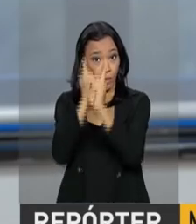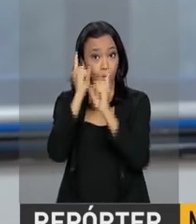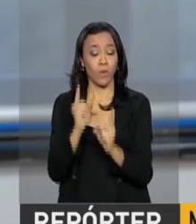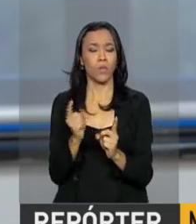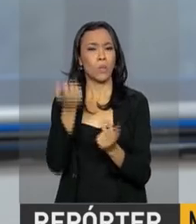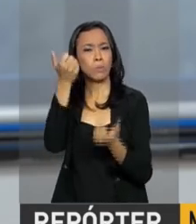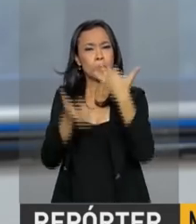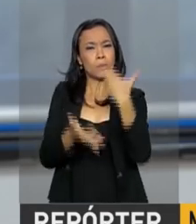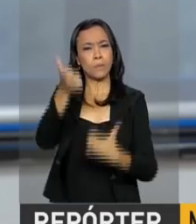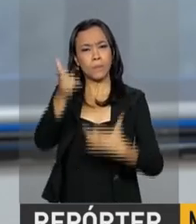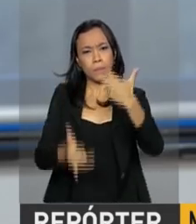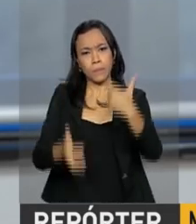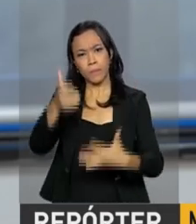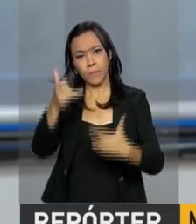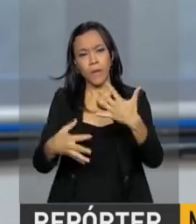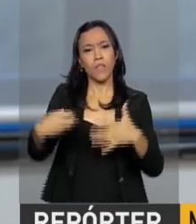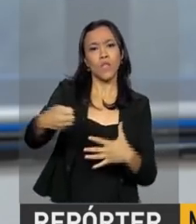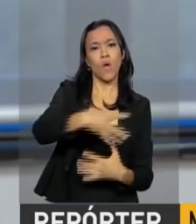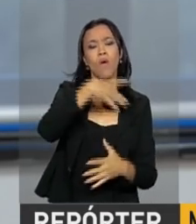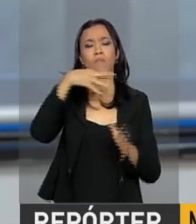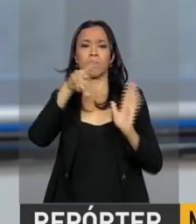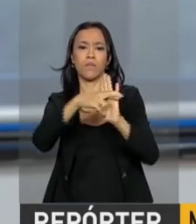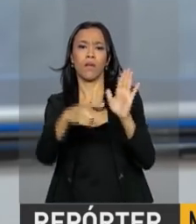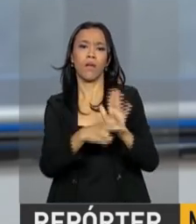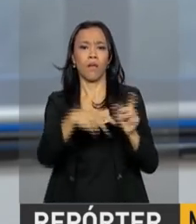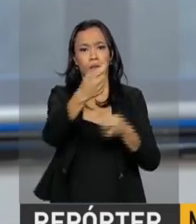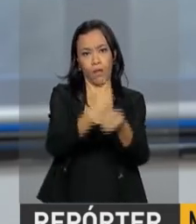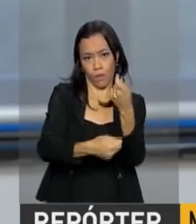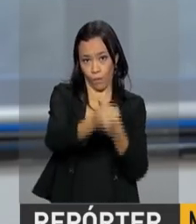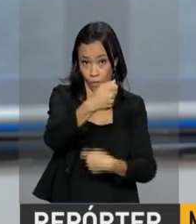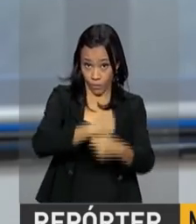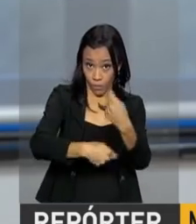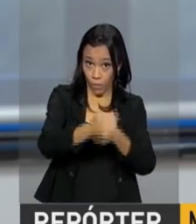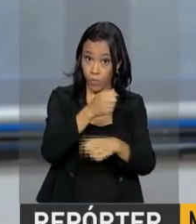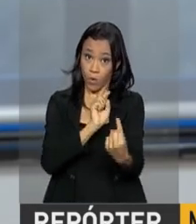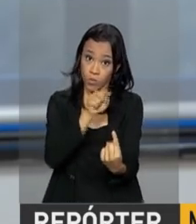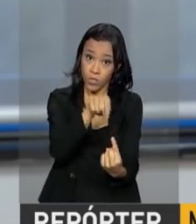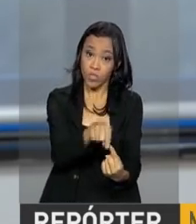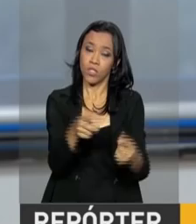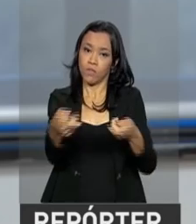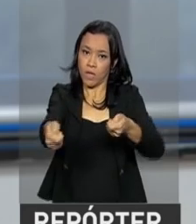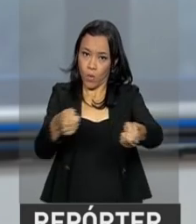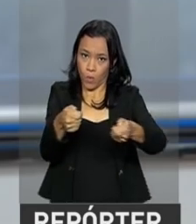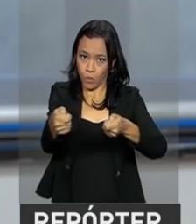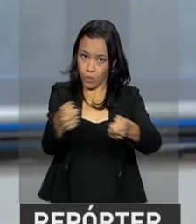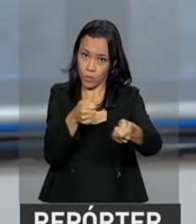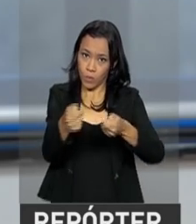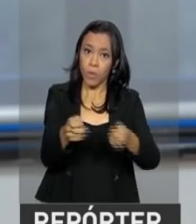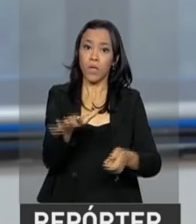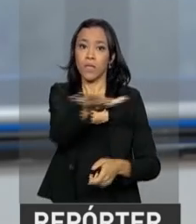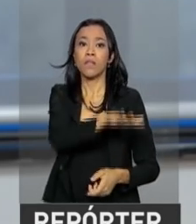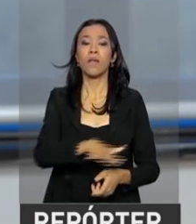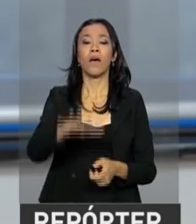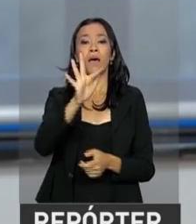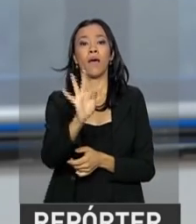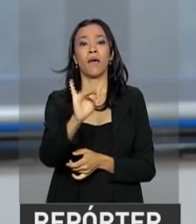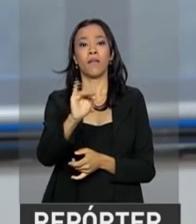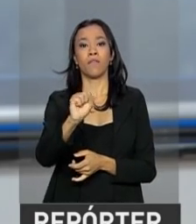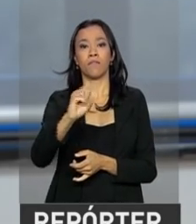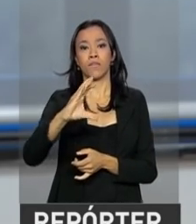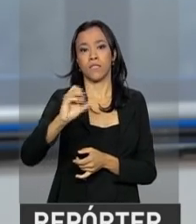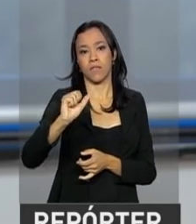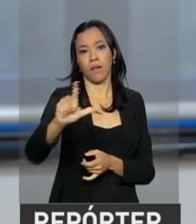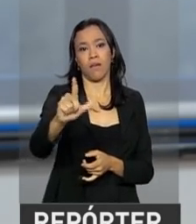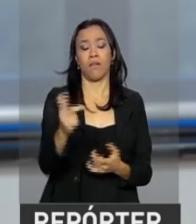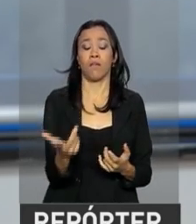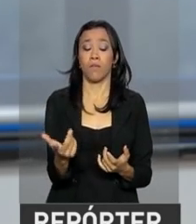política econômica que está se implementando com busca do equilíbrio fiscal e isso, que nós estamos